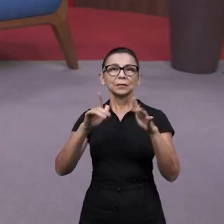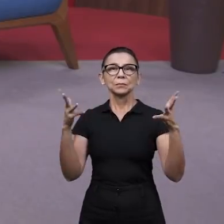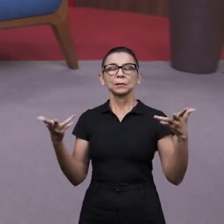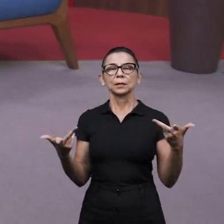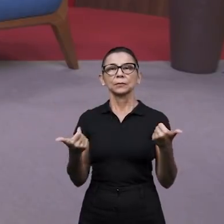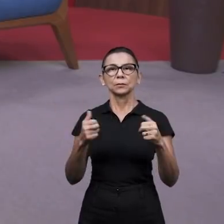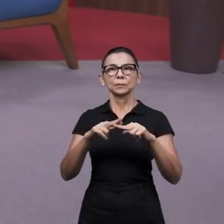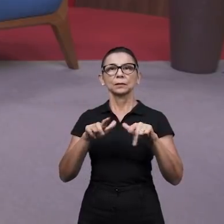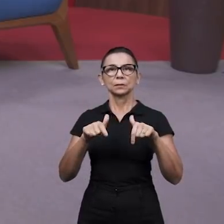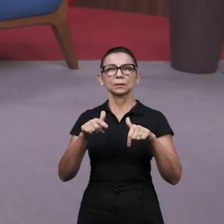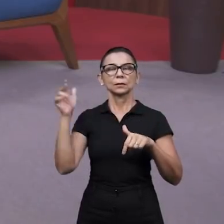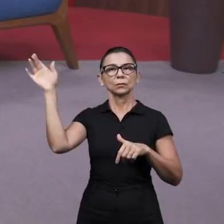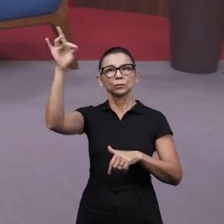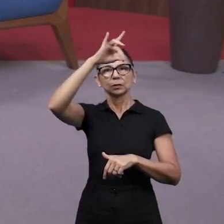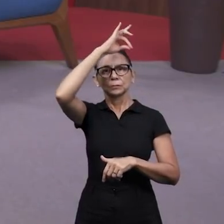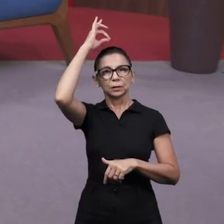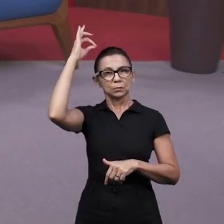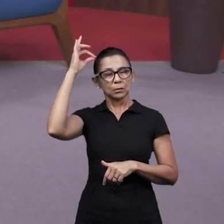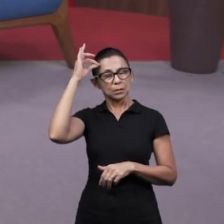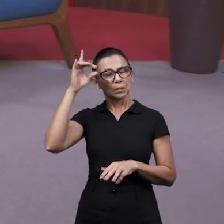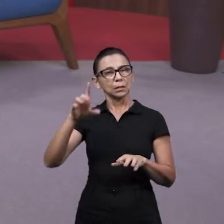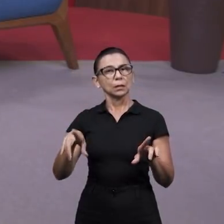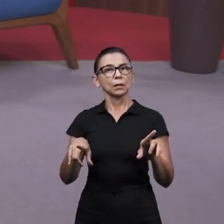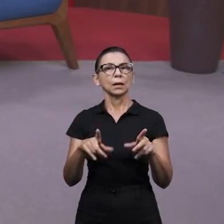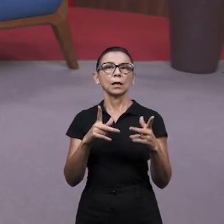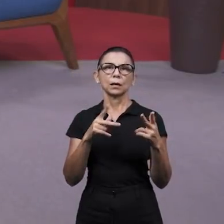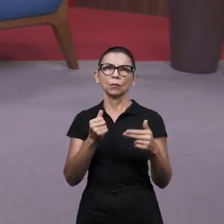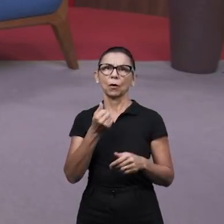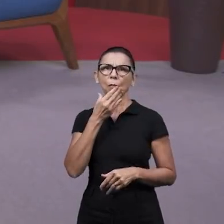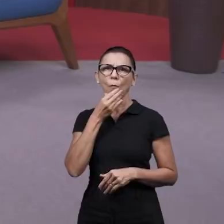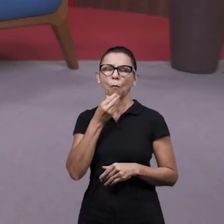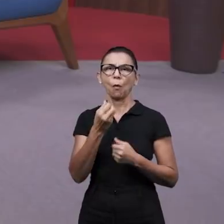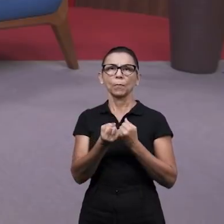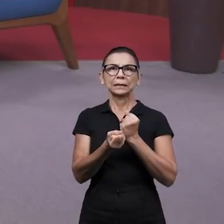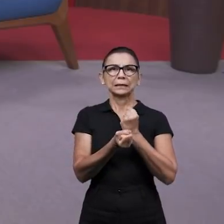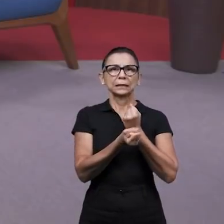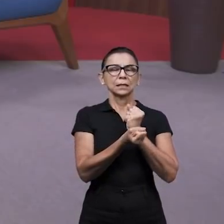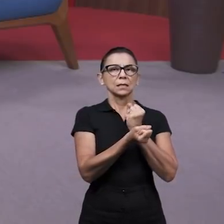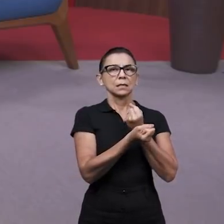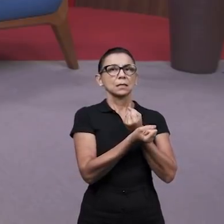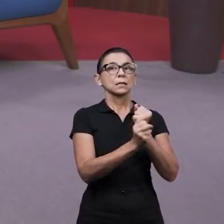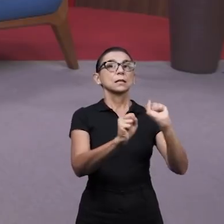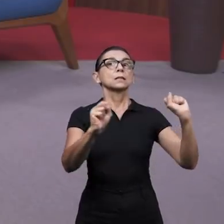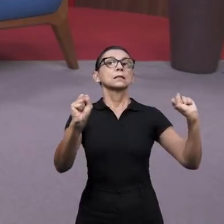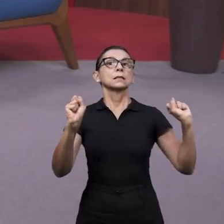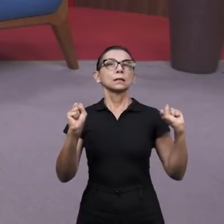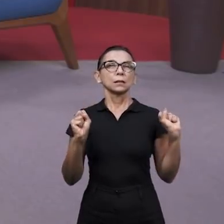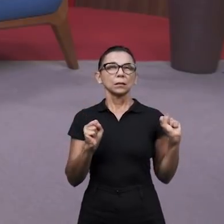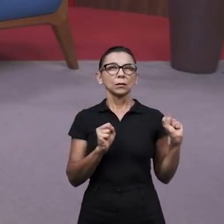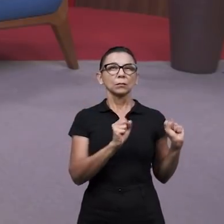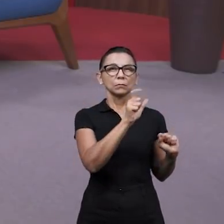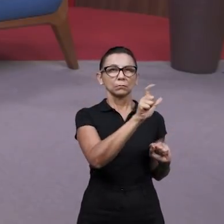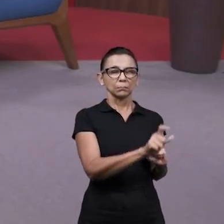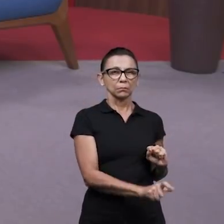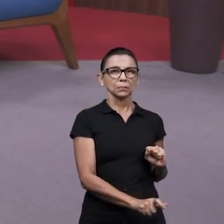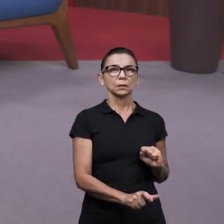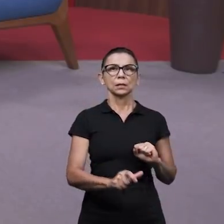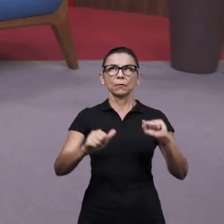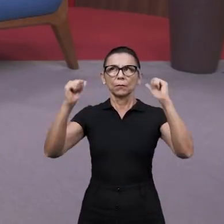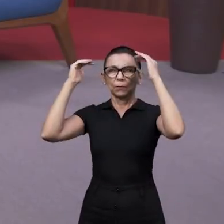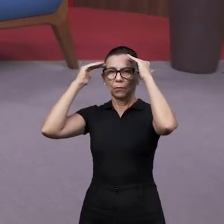vidas, assim como Sansão fez enquanto estava em obediência, enquanto perseverou